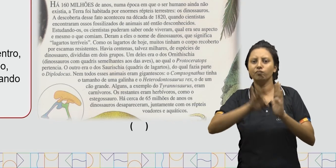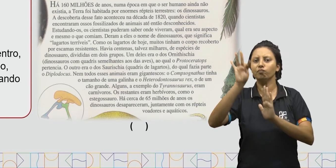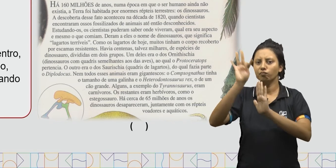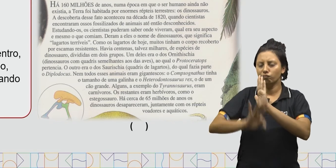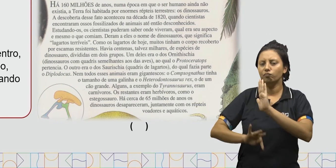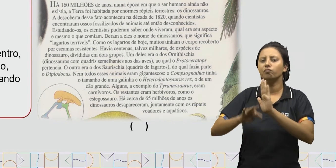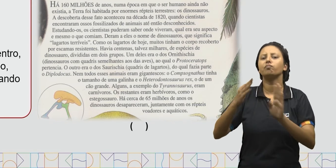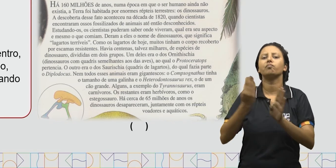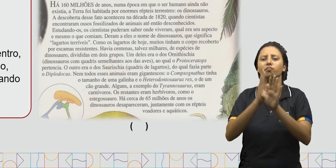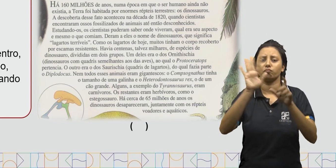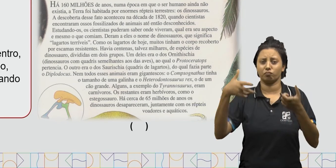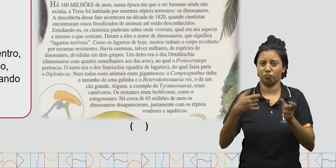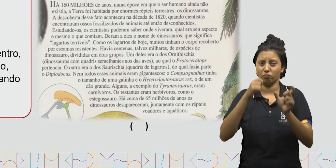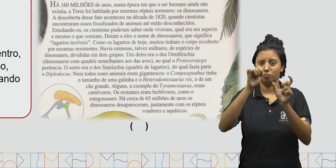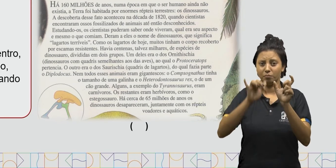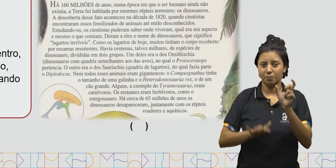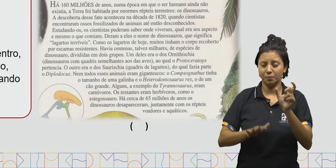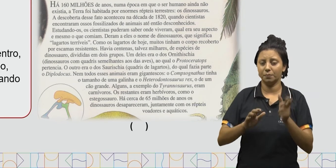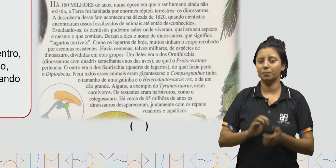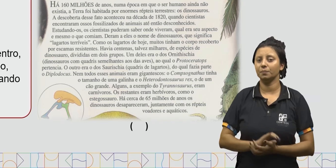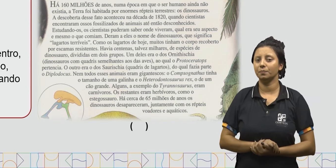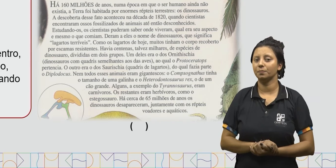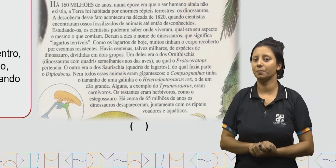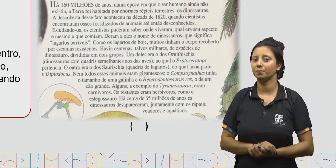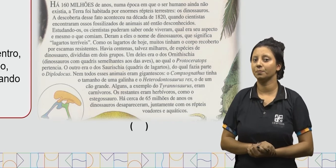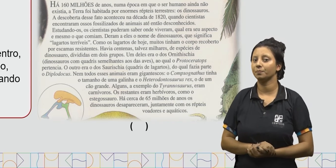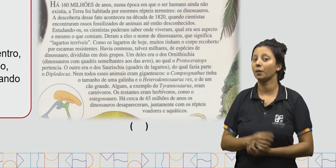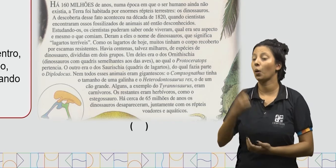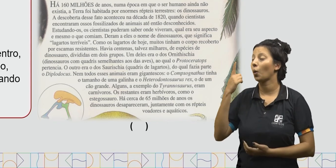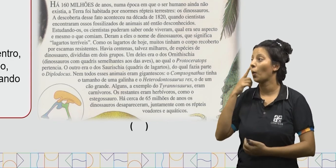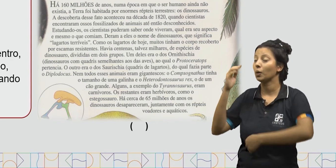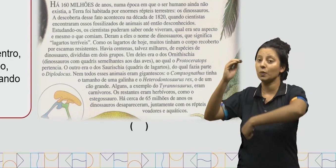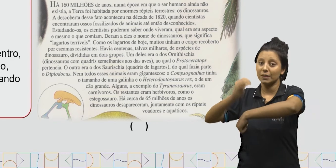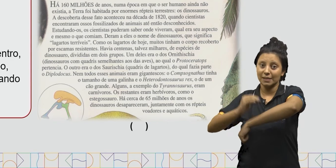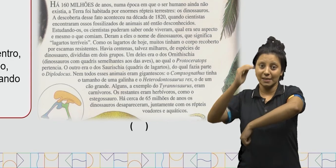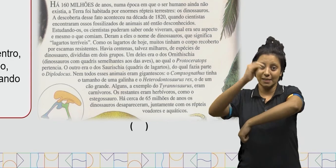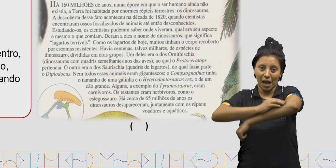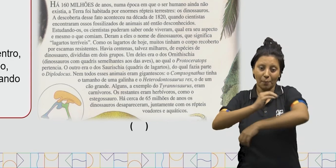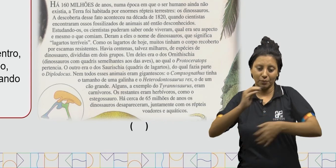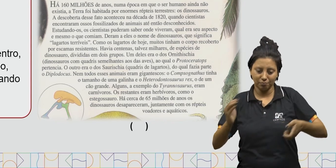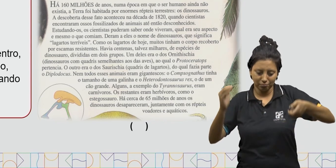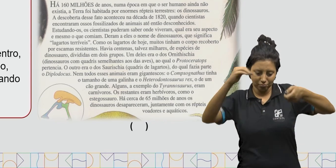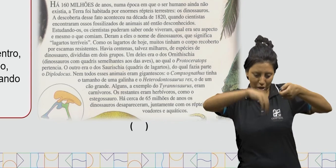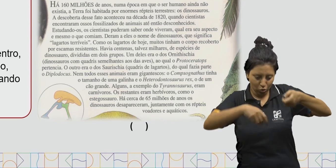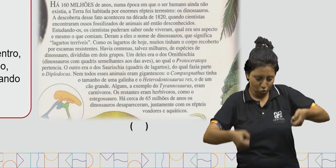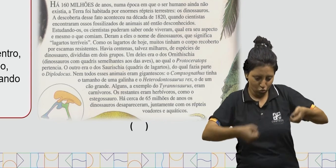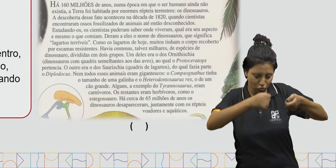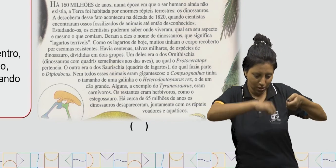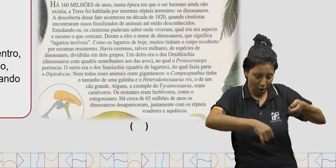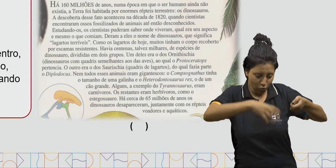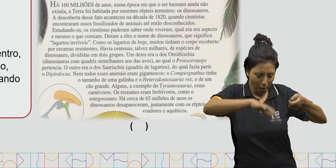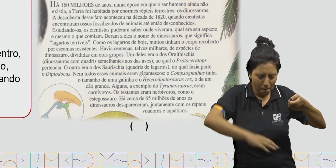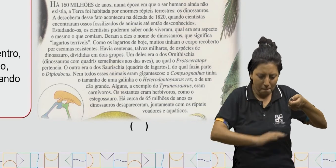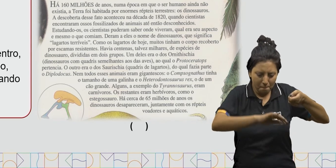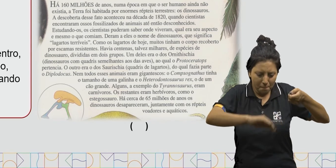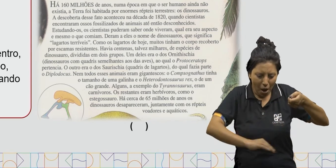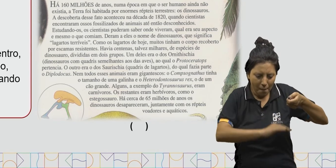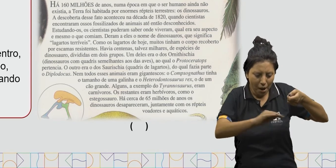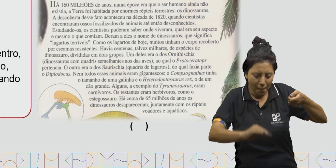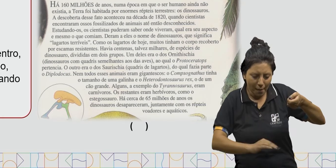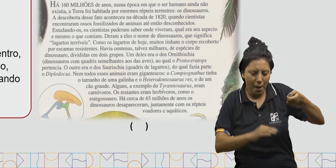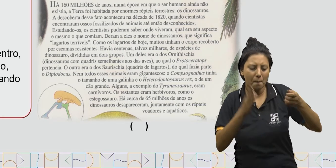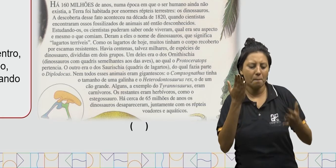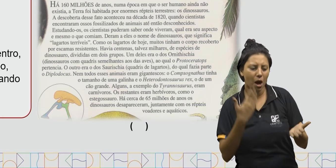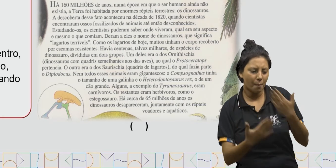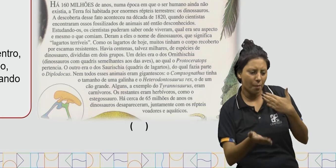e assinale qual deles é um verbete. Olha o sapo dentro do saco, o saco com o sapo dentro, o sapo